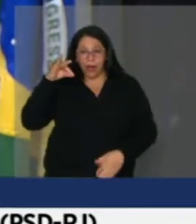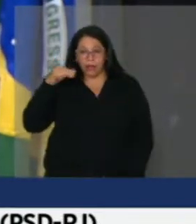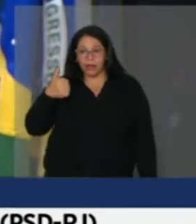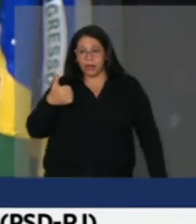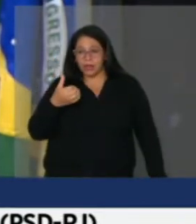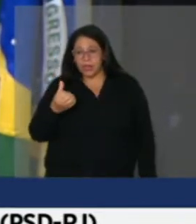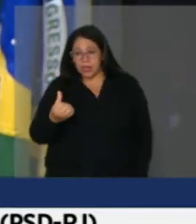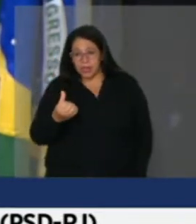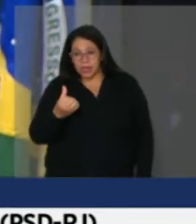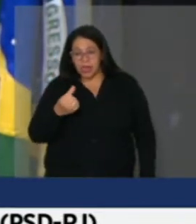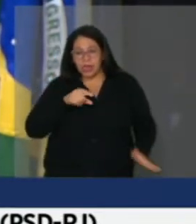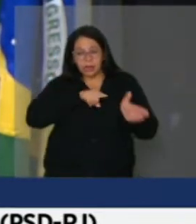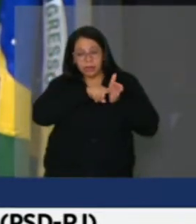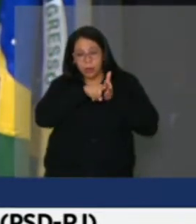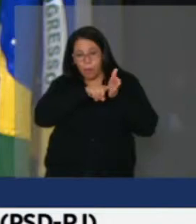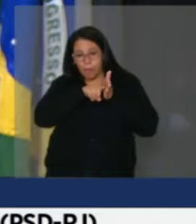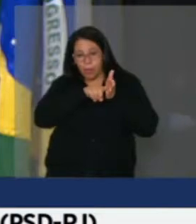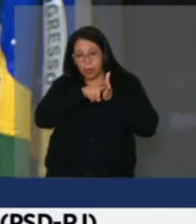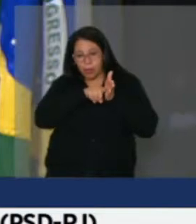parecer.